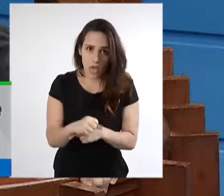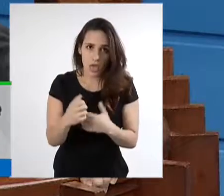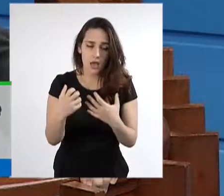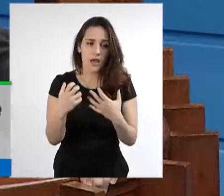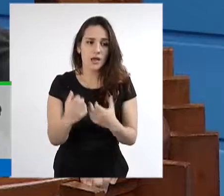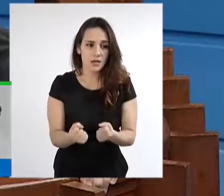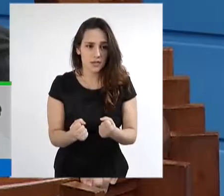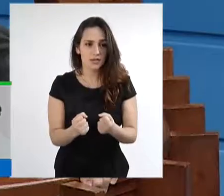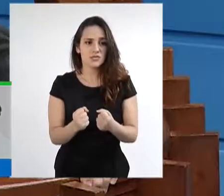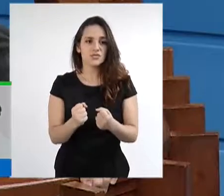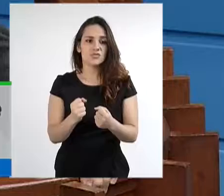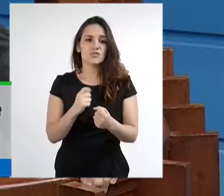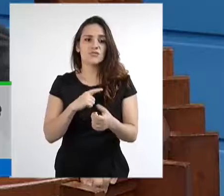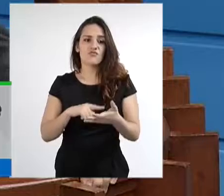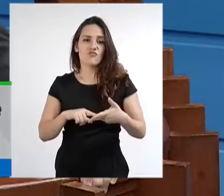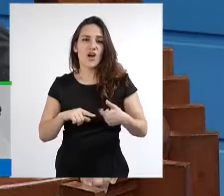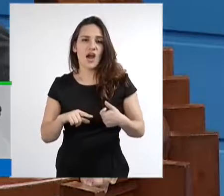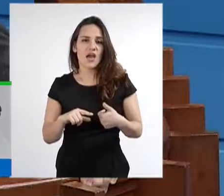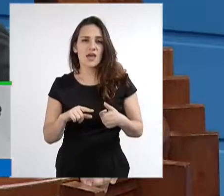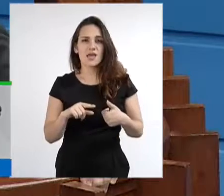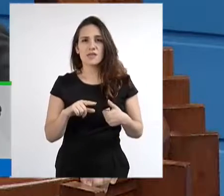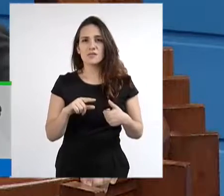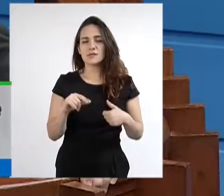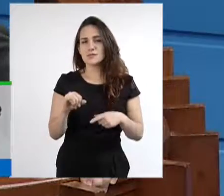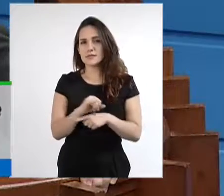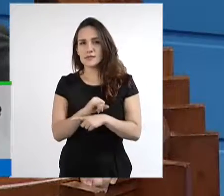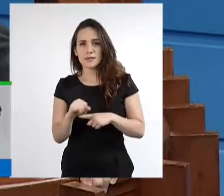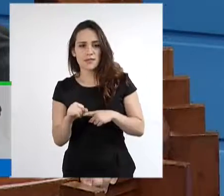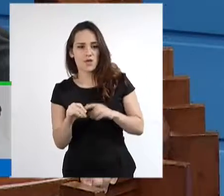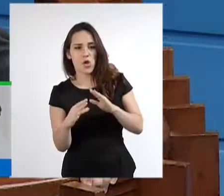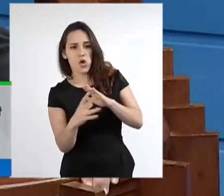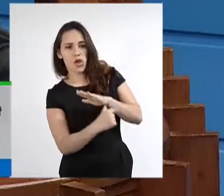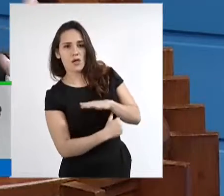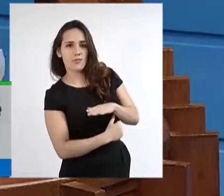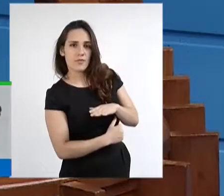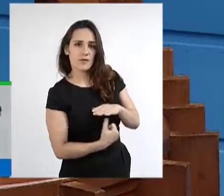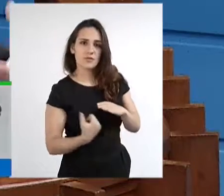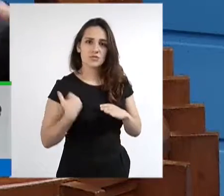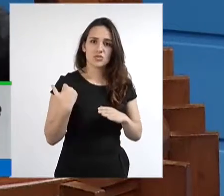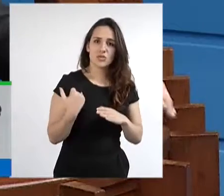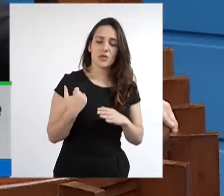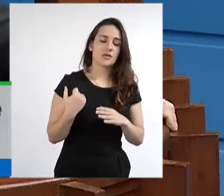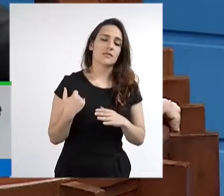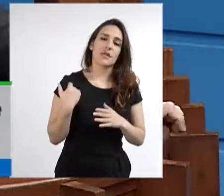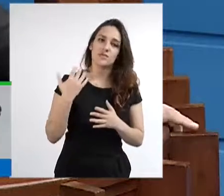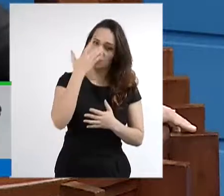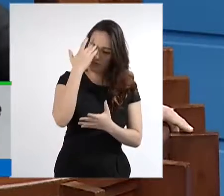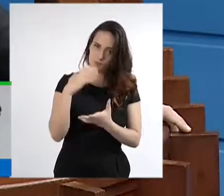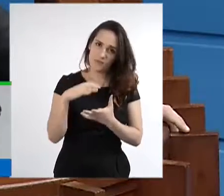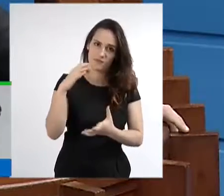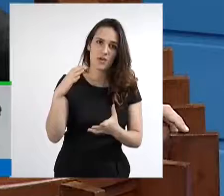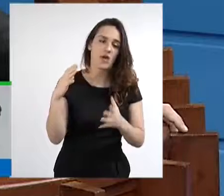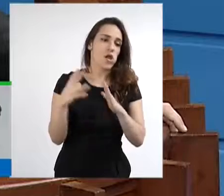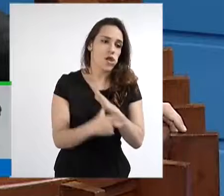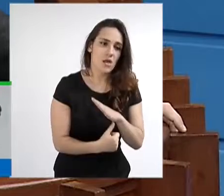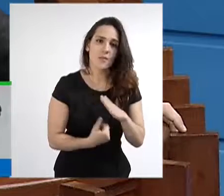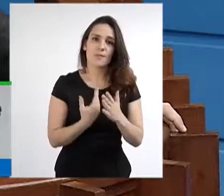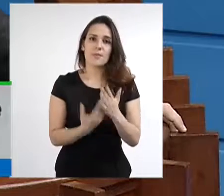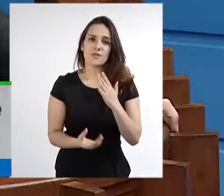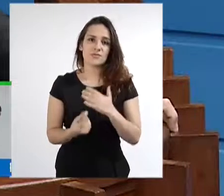pirâmide, por vários golpes que o idoso ainda tem na